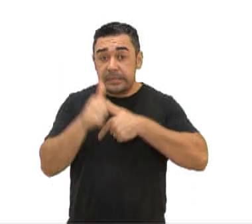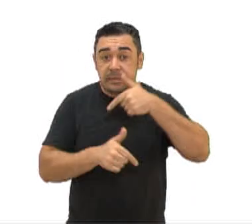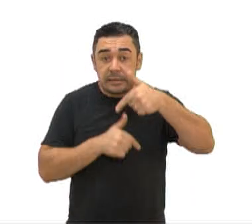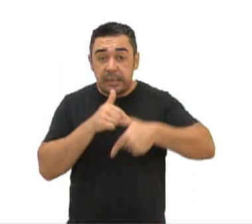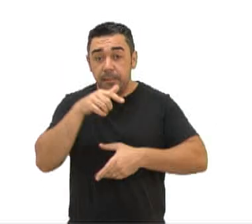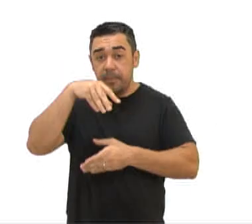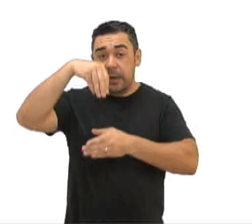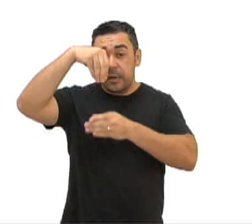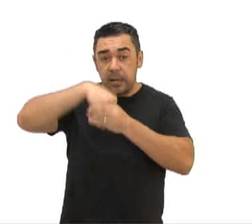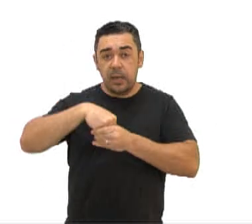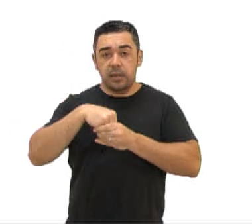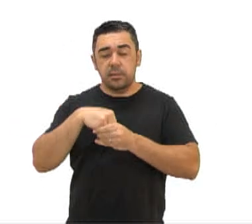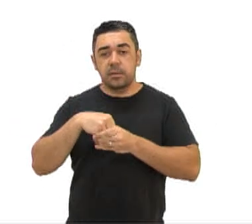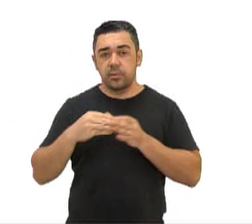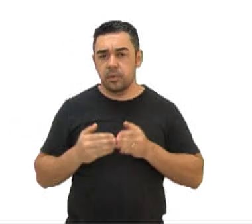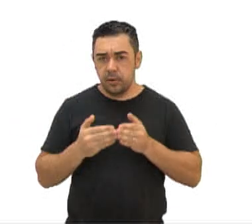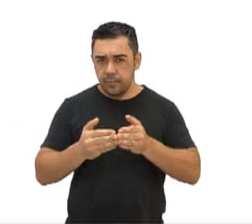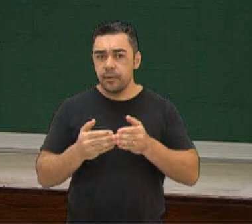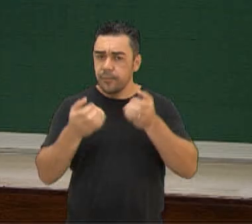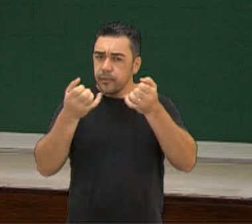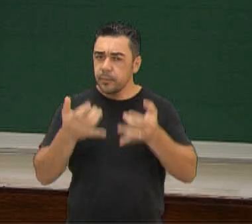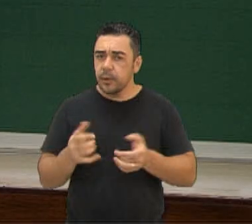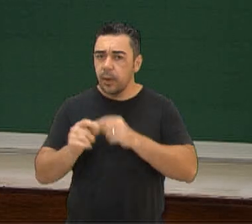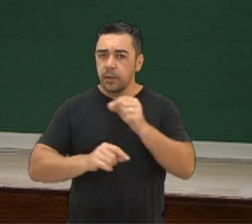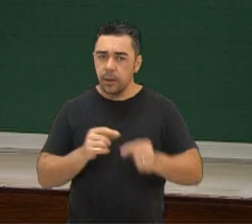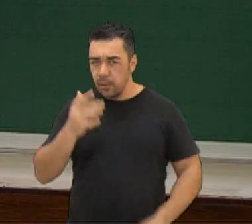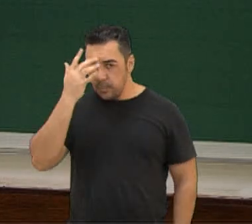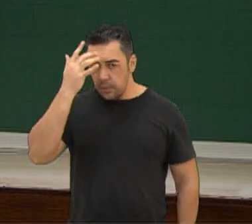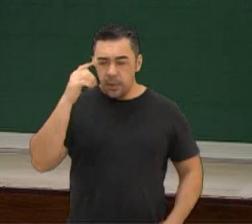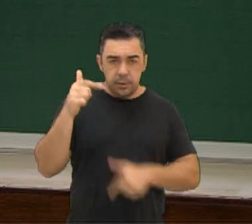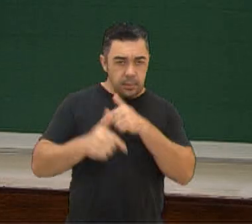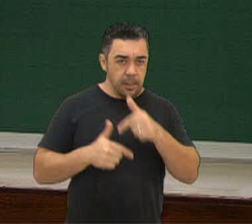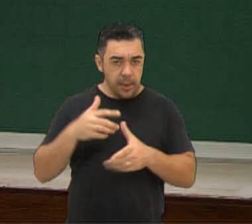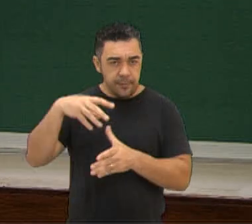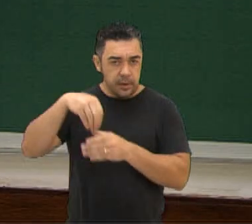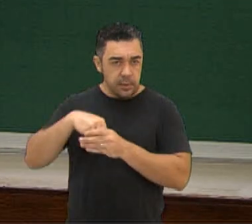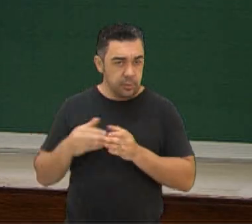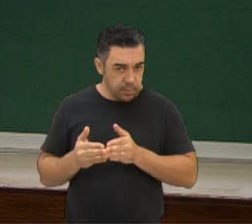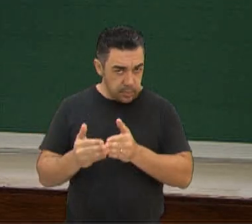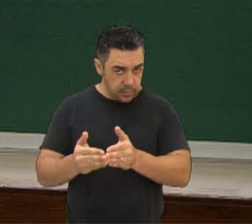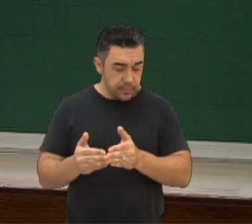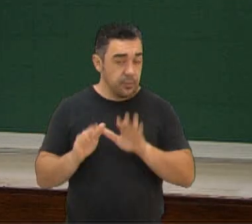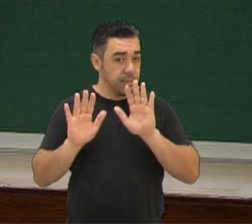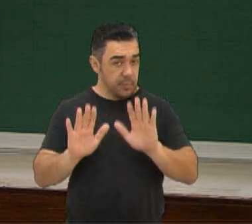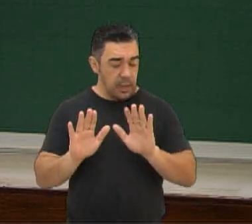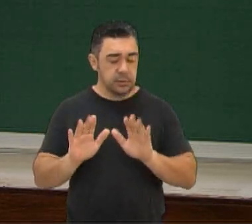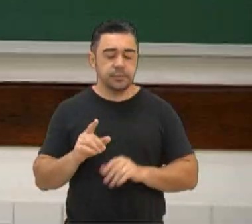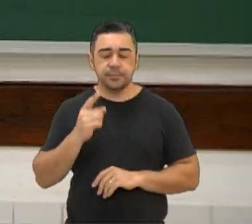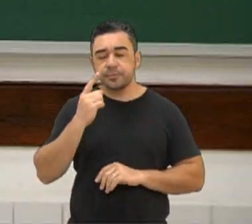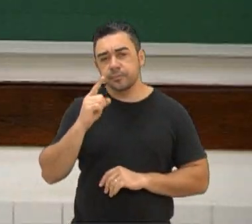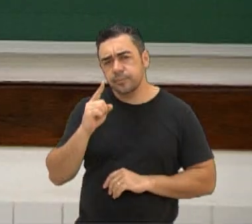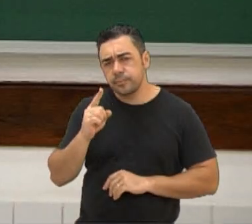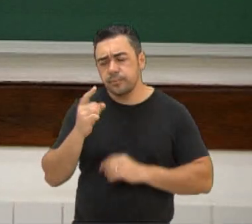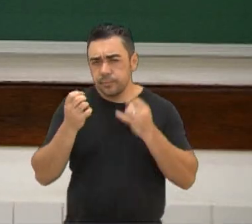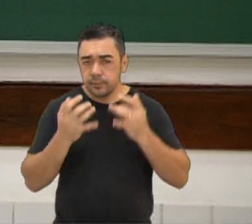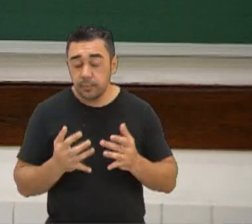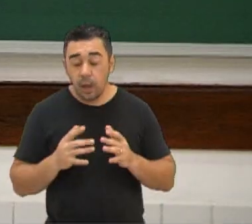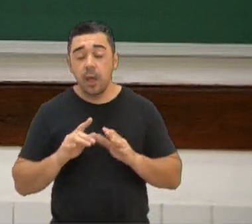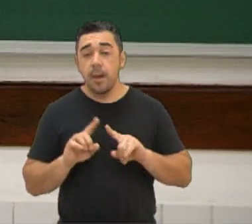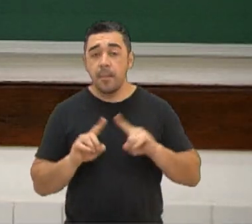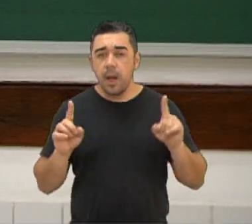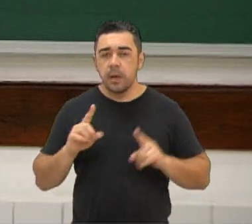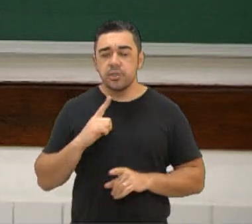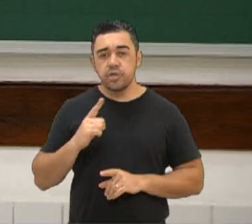esses trabalhos. A gente já fala sobre esses marujos, como que era um pouco ali a vida deles. Mas veja só, então